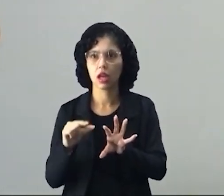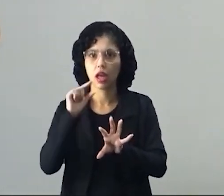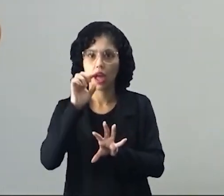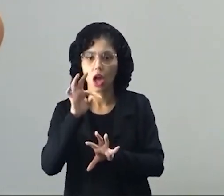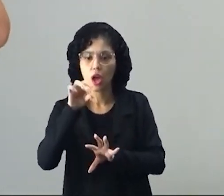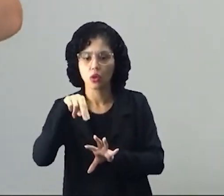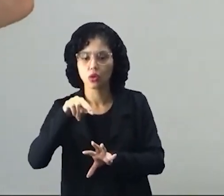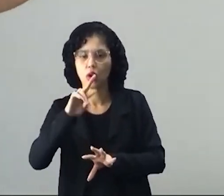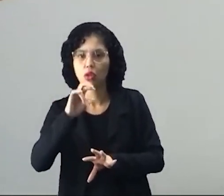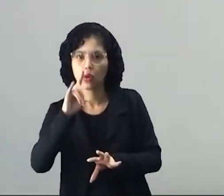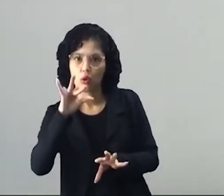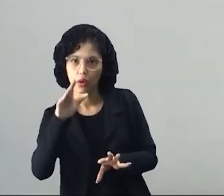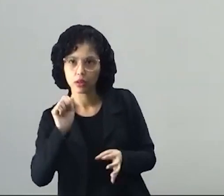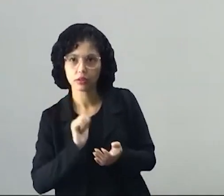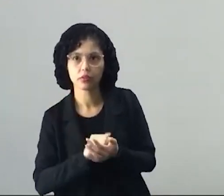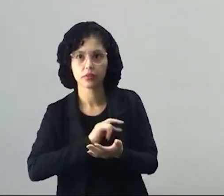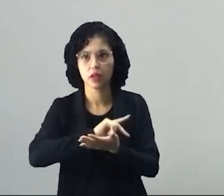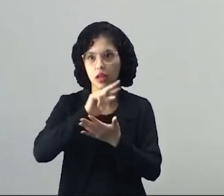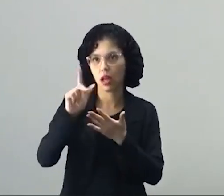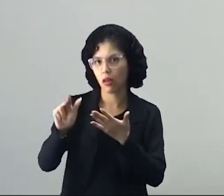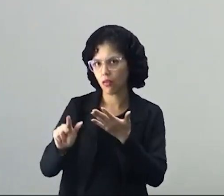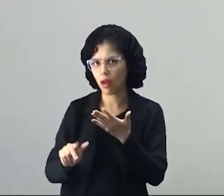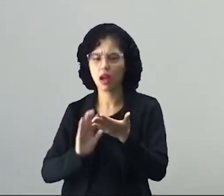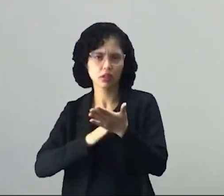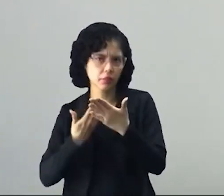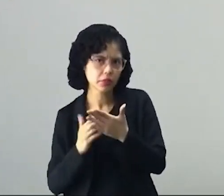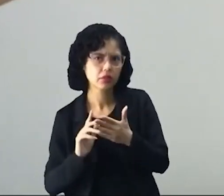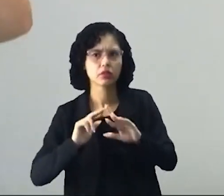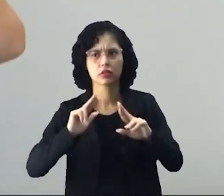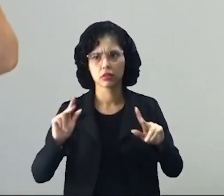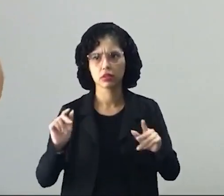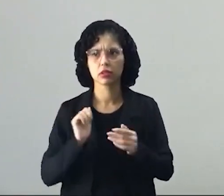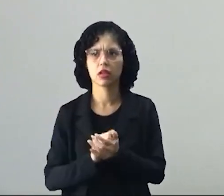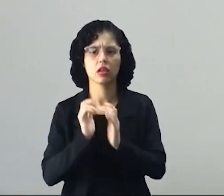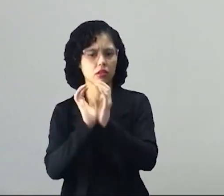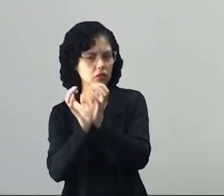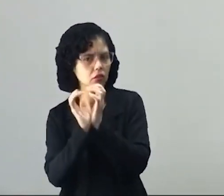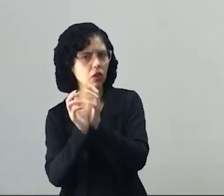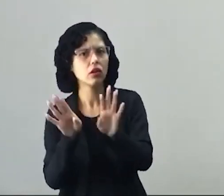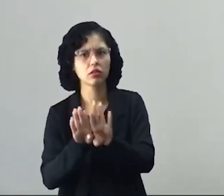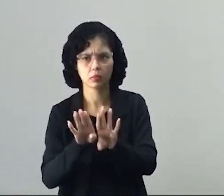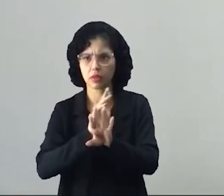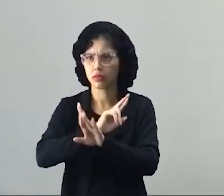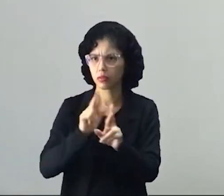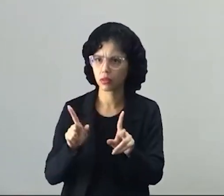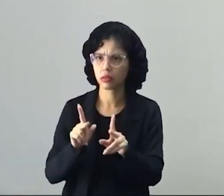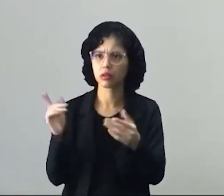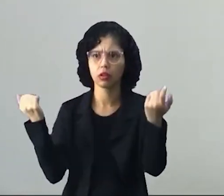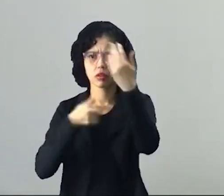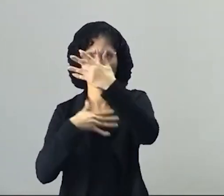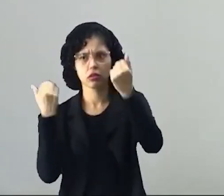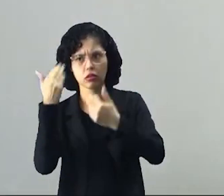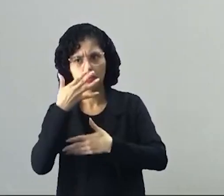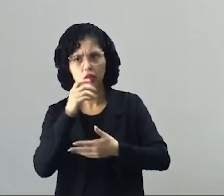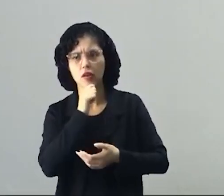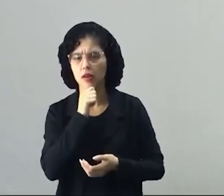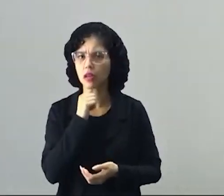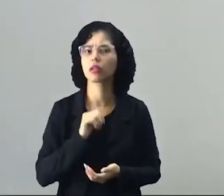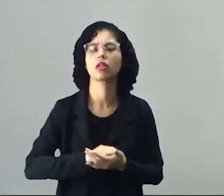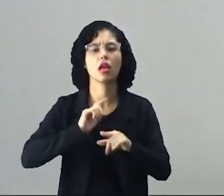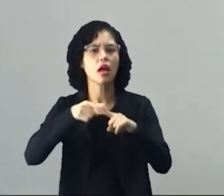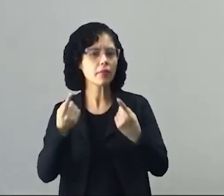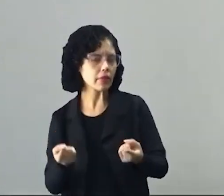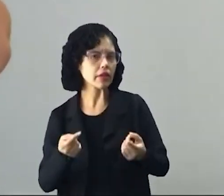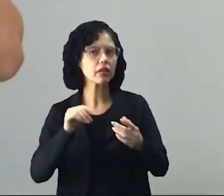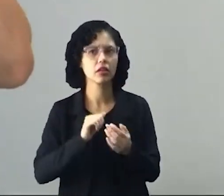notocorda principal. Então, eles vão ter glândulos de interpretação, vão ter neurôniozinhos também, né, por conta da locomoção, mas